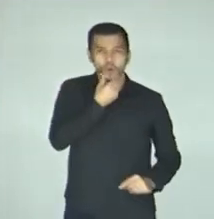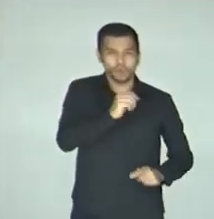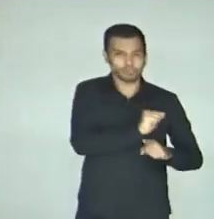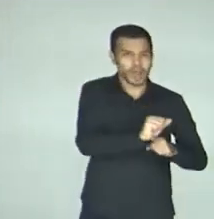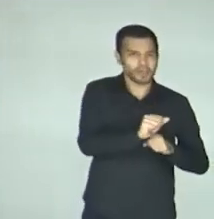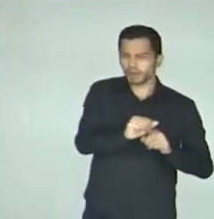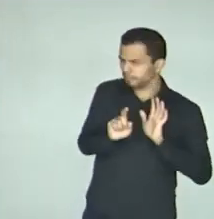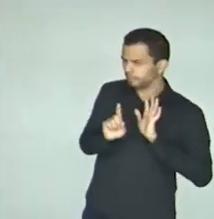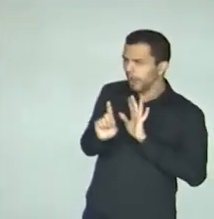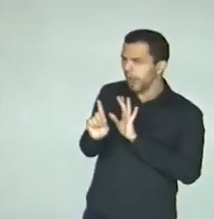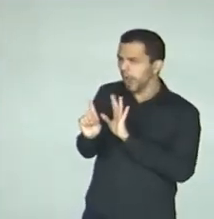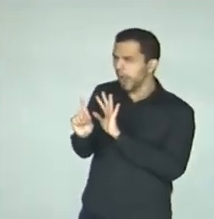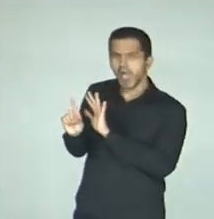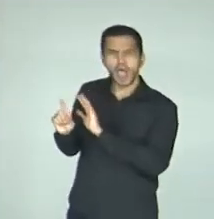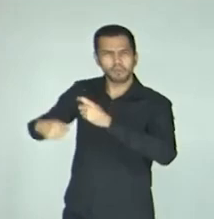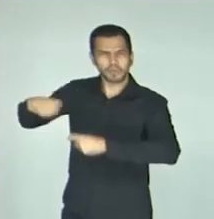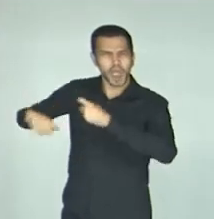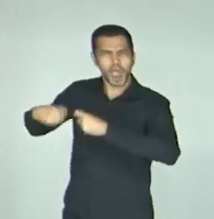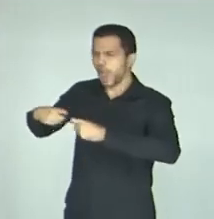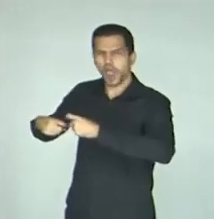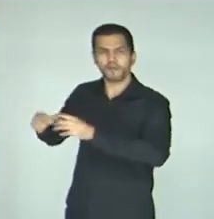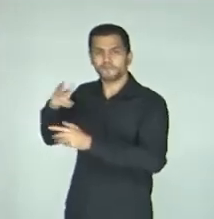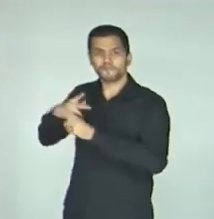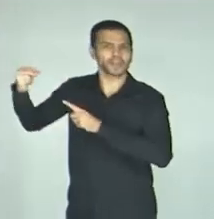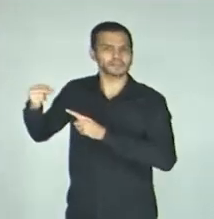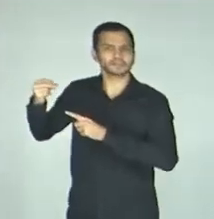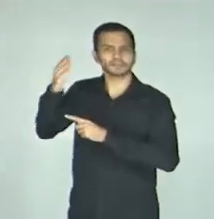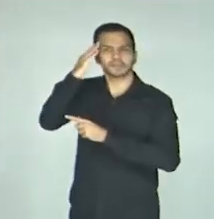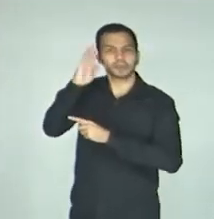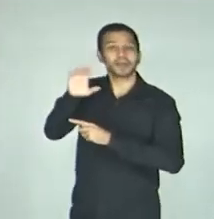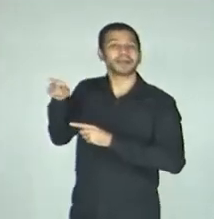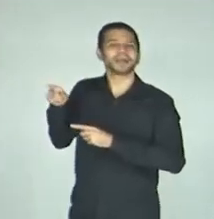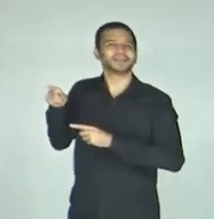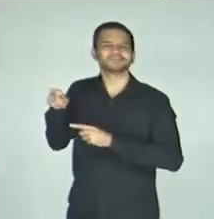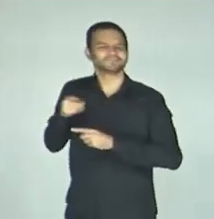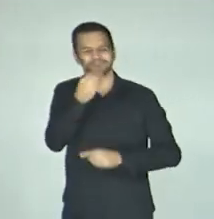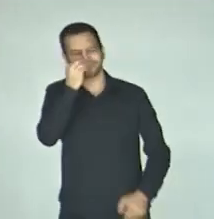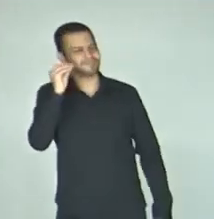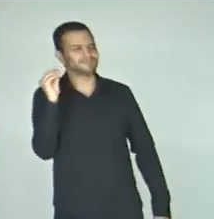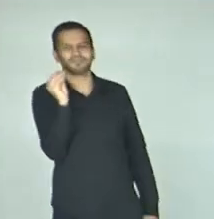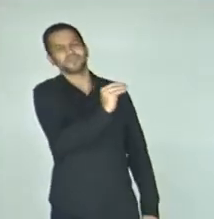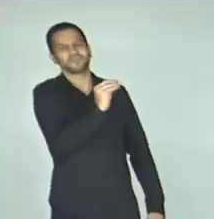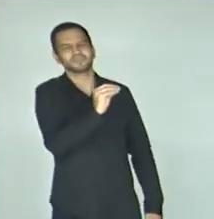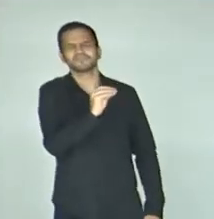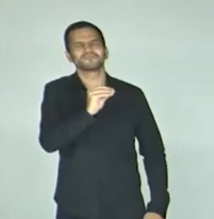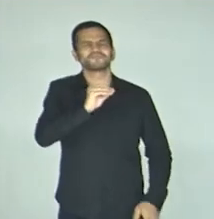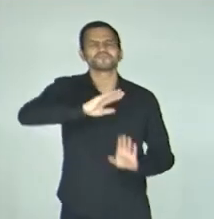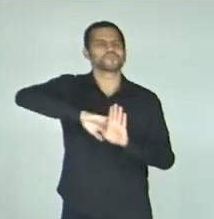trazer lote volta o preço seu tio que ele jogou fora e sabe por quê